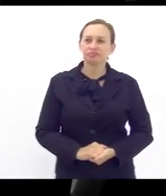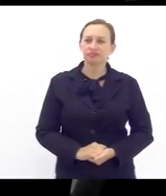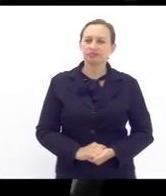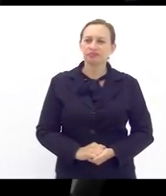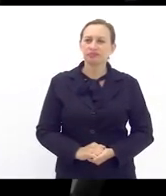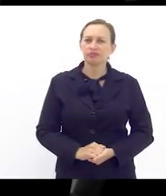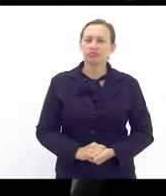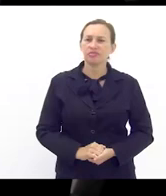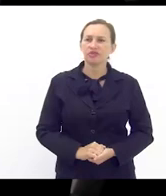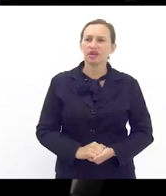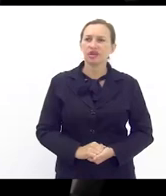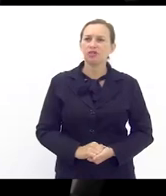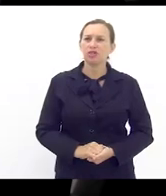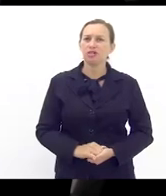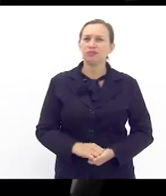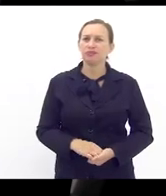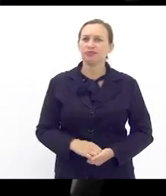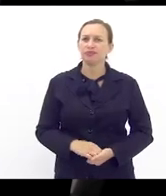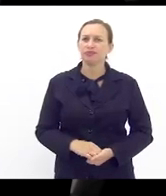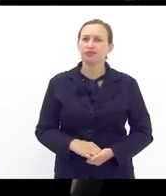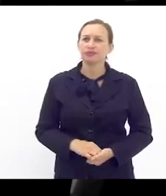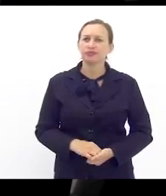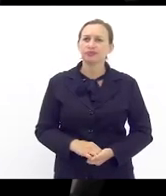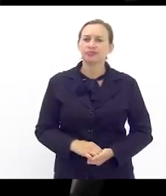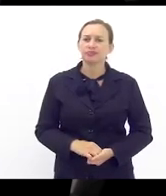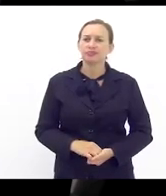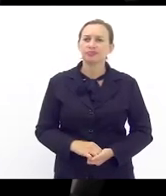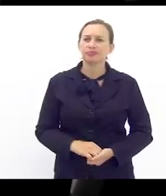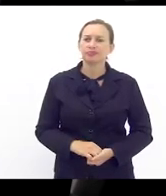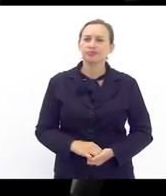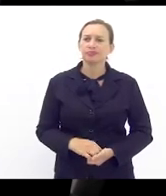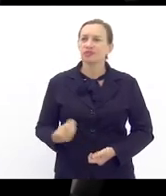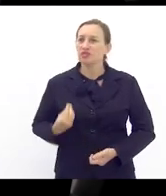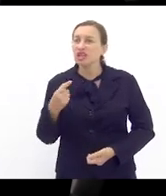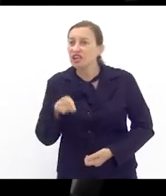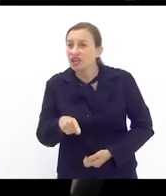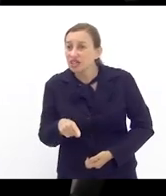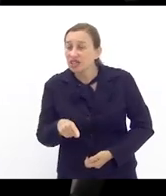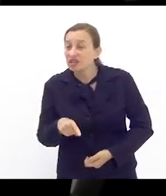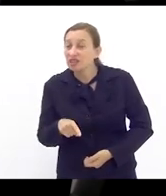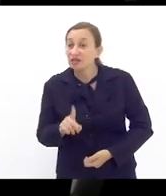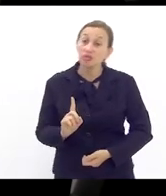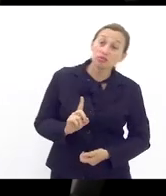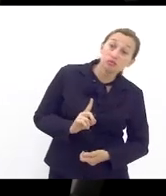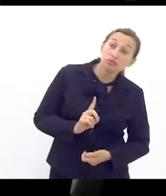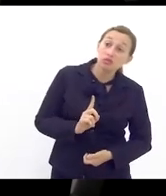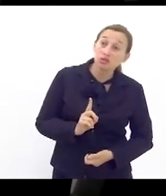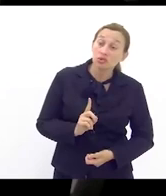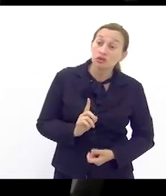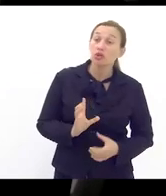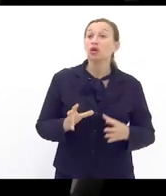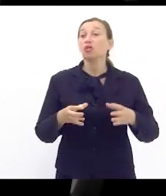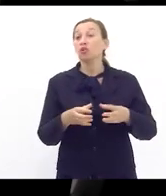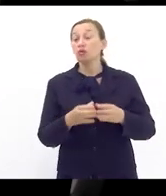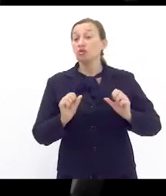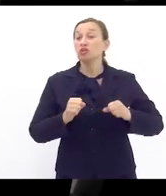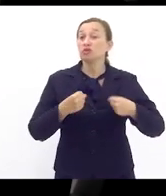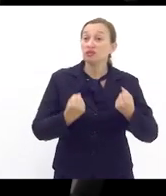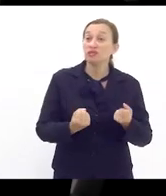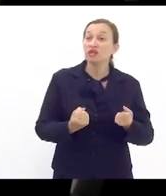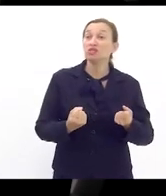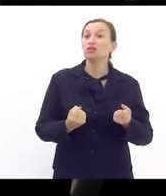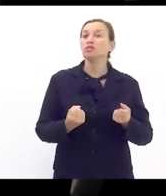Loureiro se encontra presente Angélica comissão de defesa do consumidor da